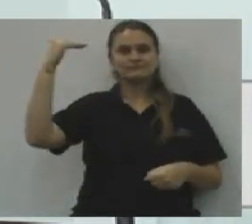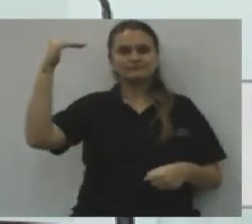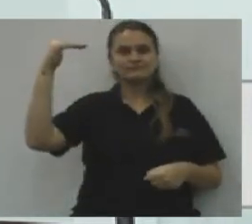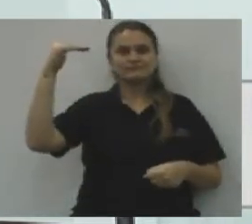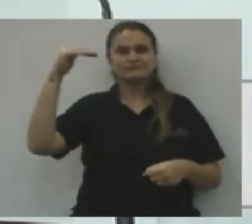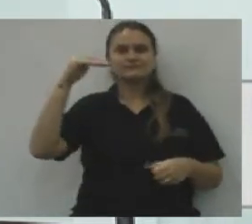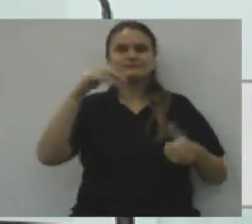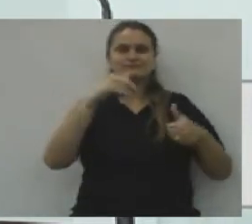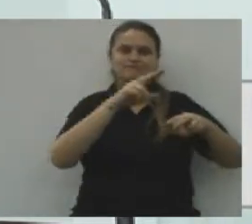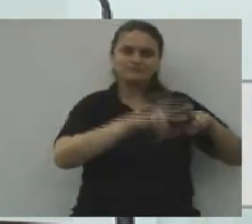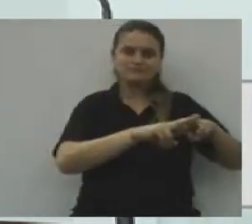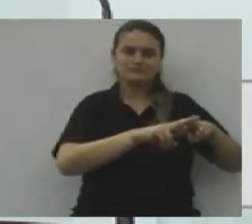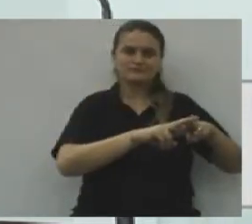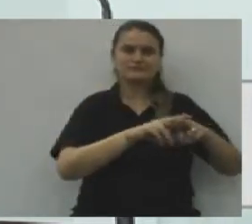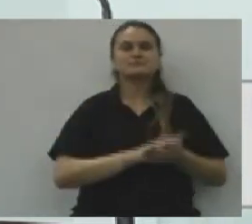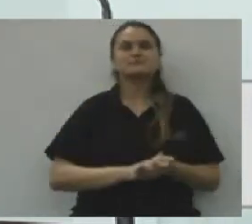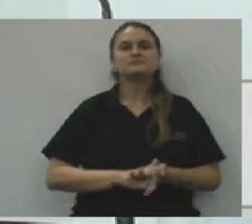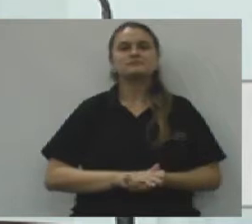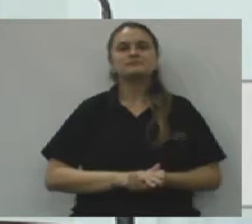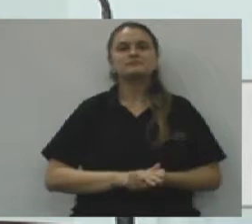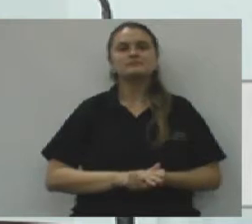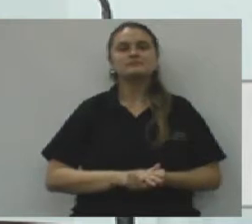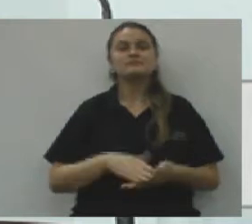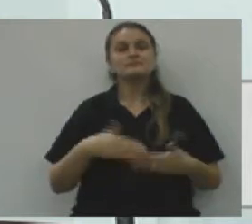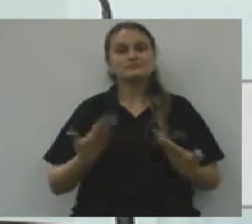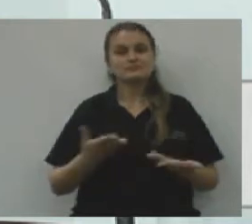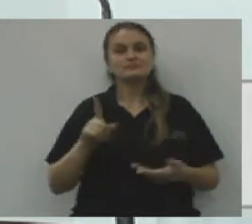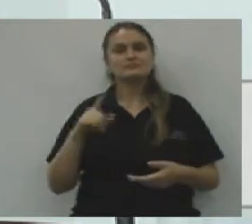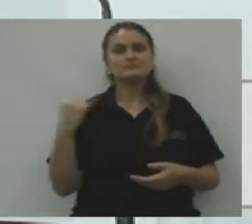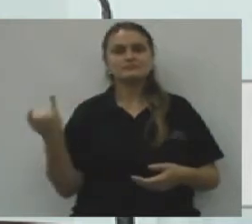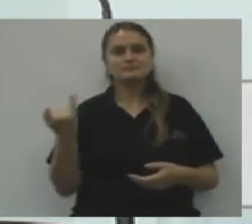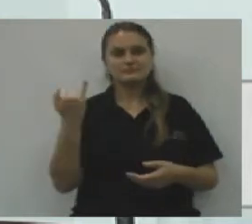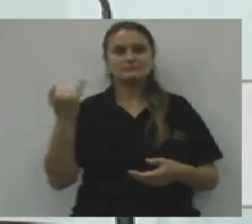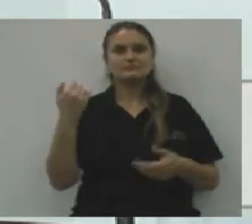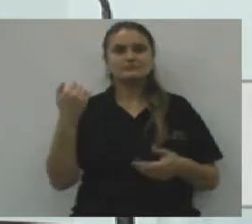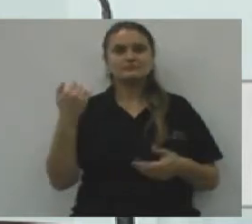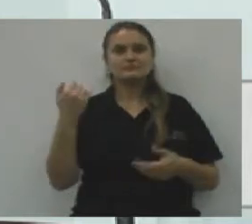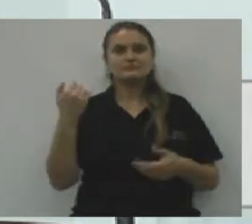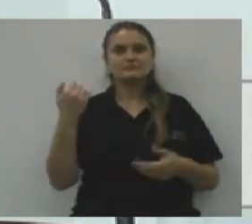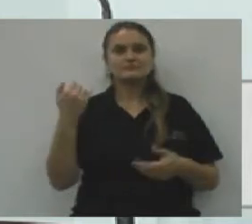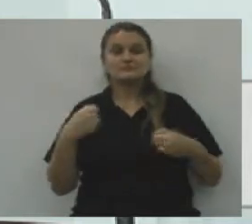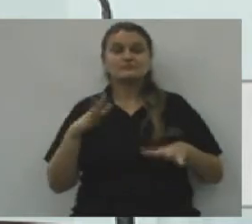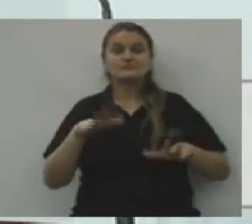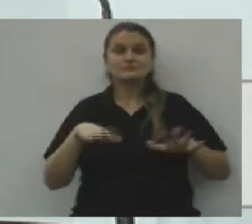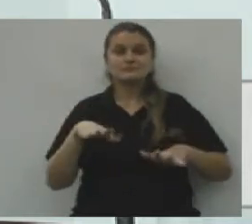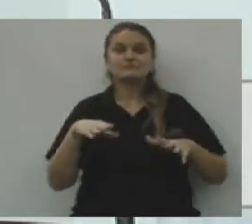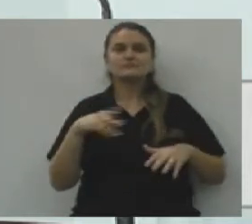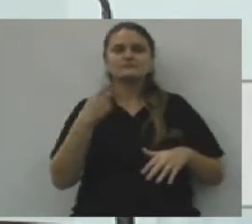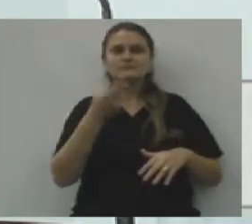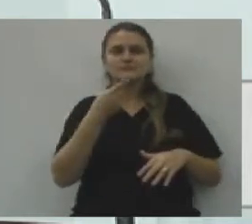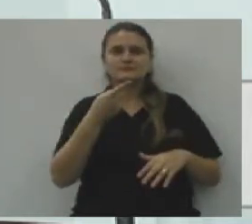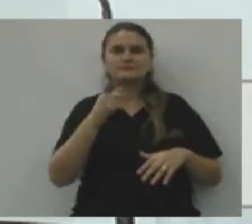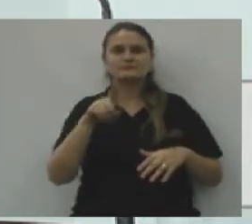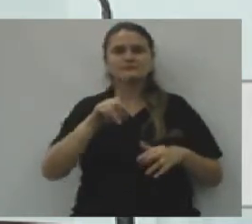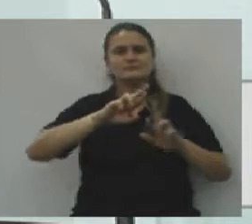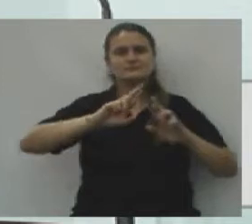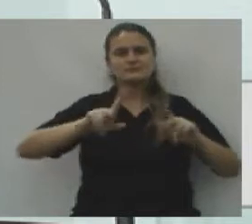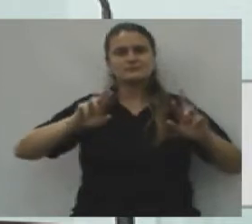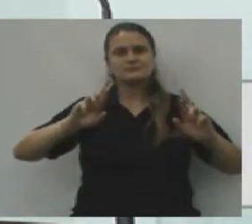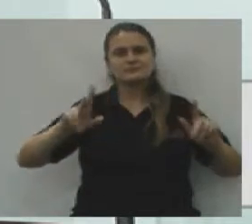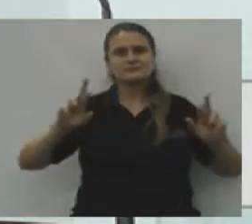em cela futuramente. E é necessário, muitas vezes. E temos que destacar a